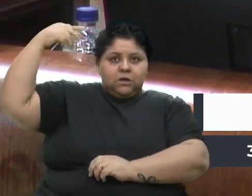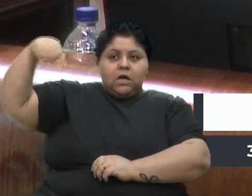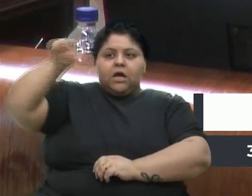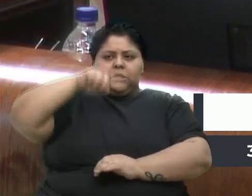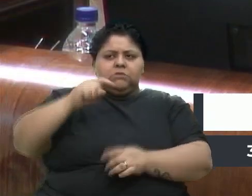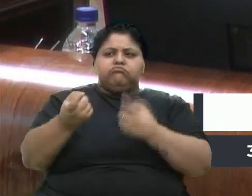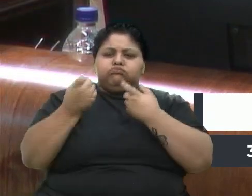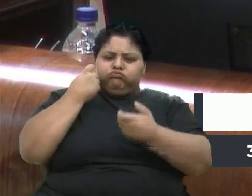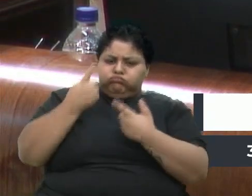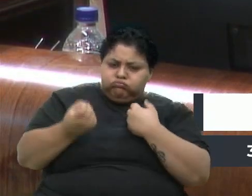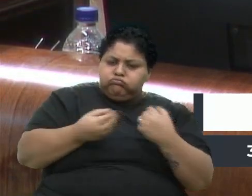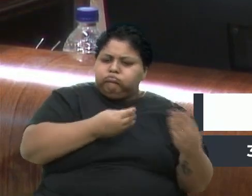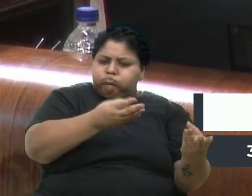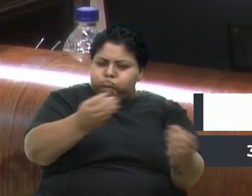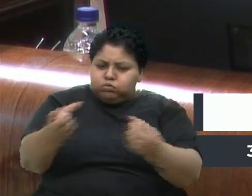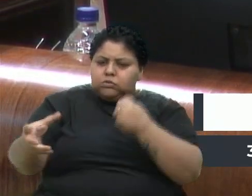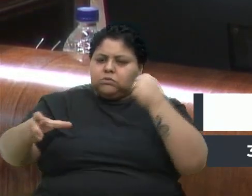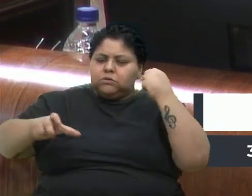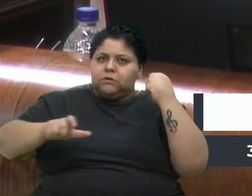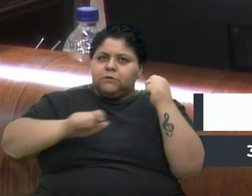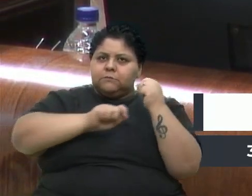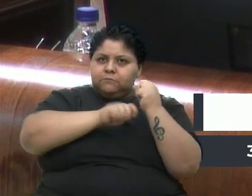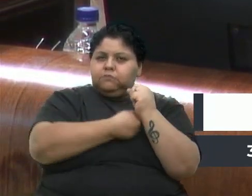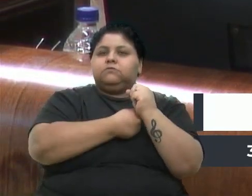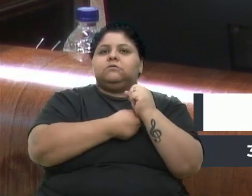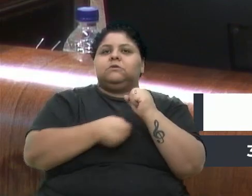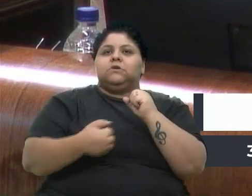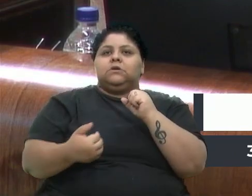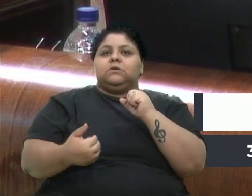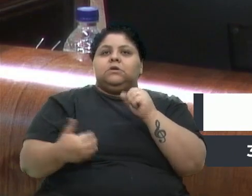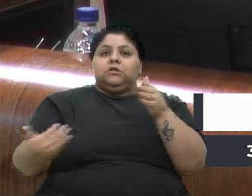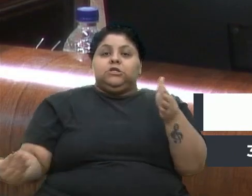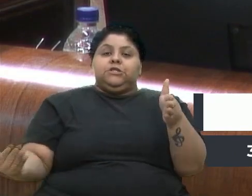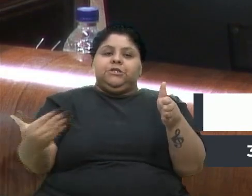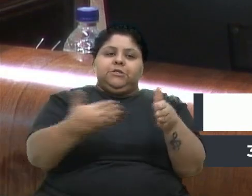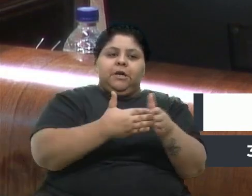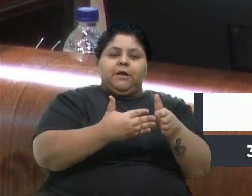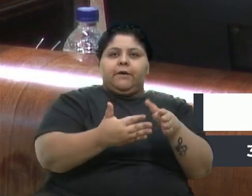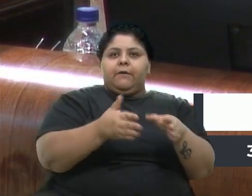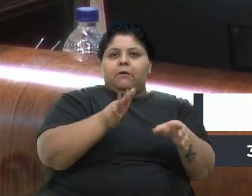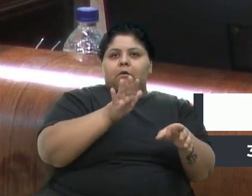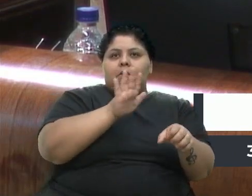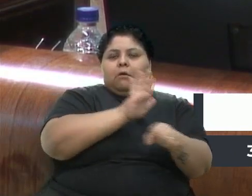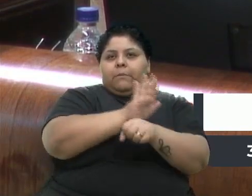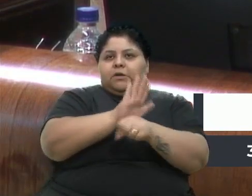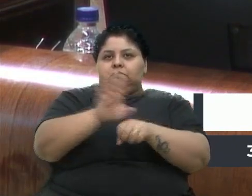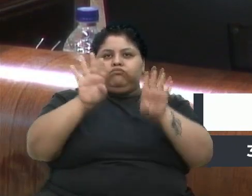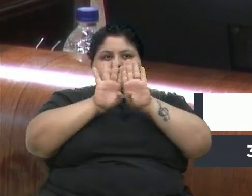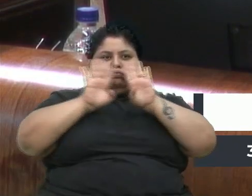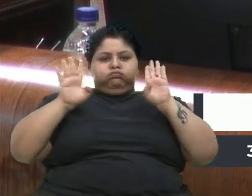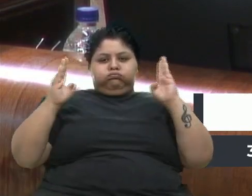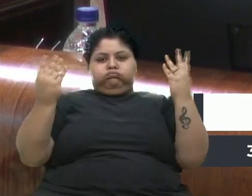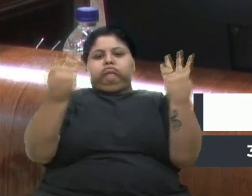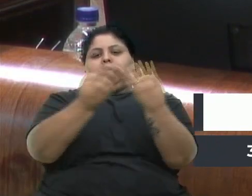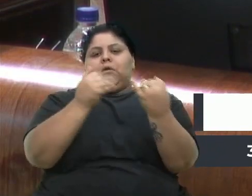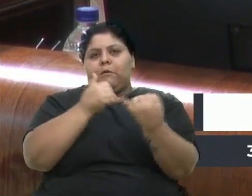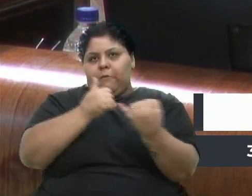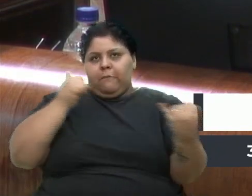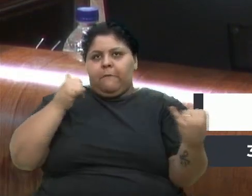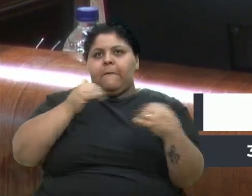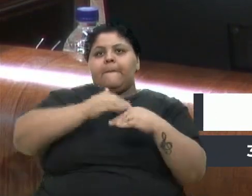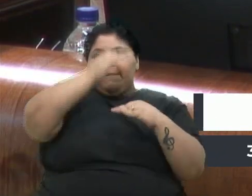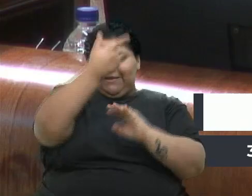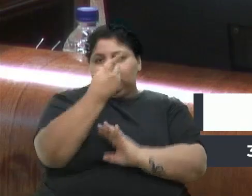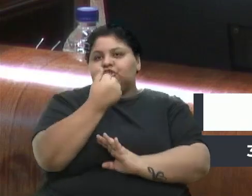muito com a questão da segurança. Isso vem para ajudar, é cercamento eletrônico, é mais efetivo, que também nós fomos buscar. E